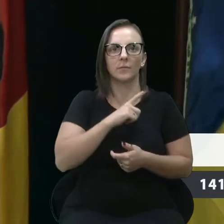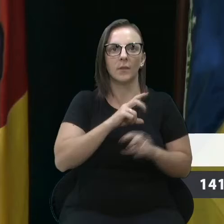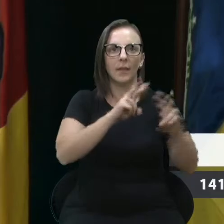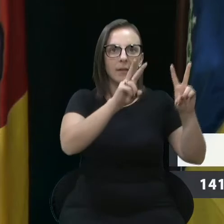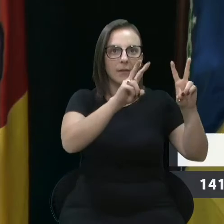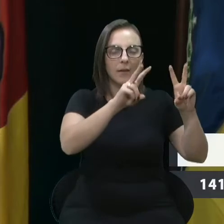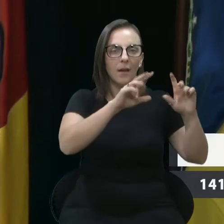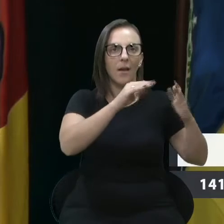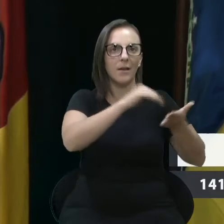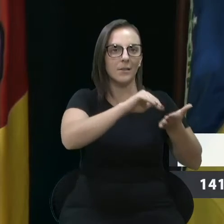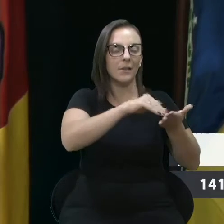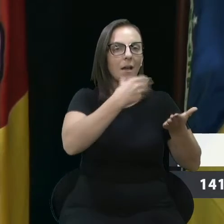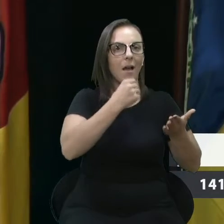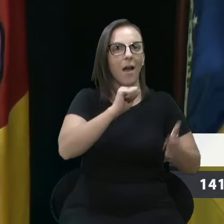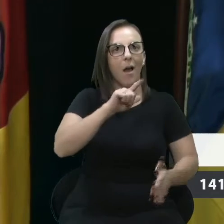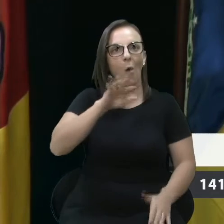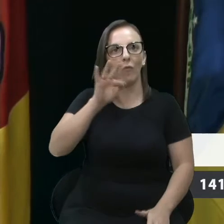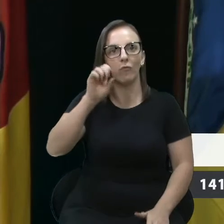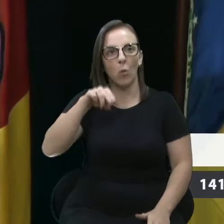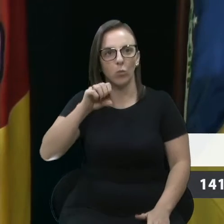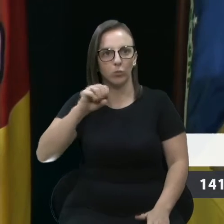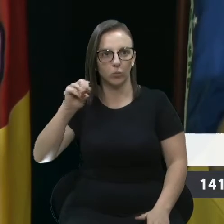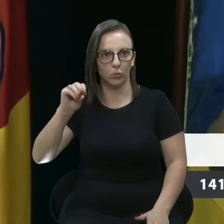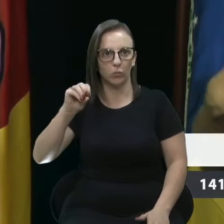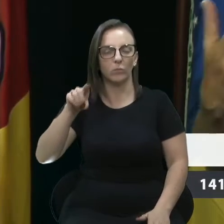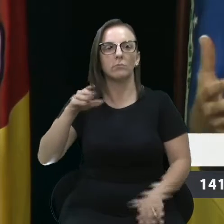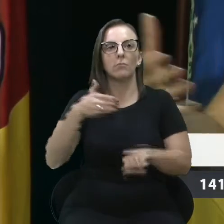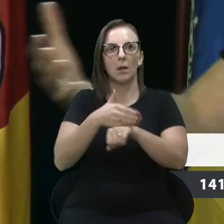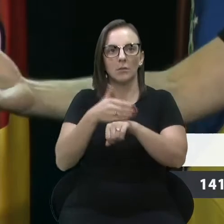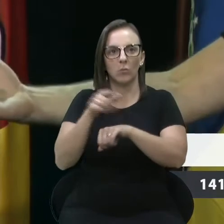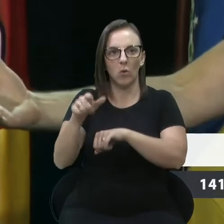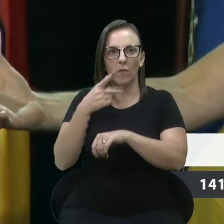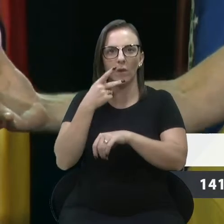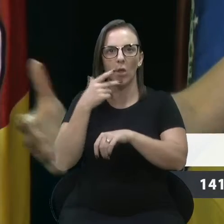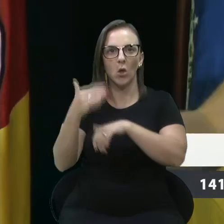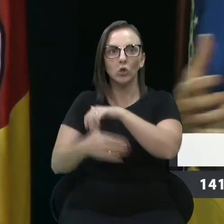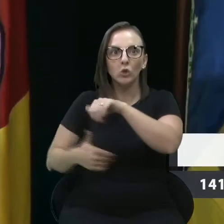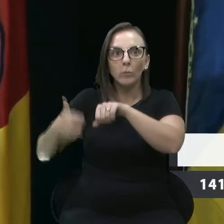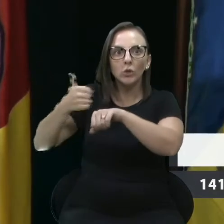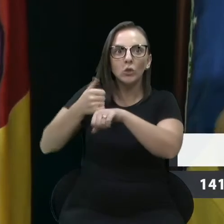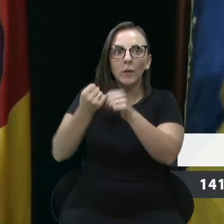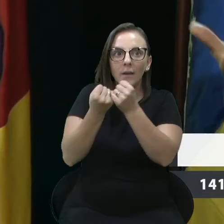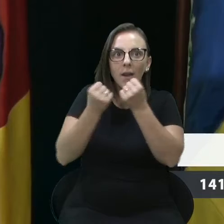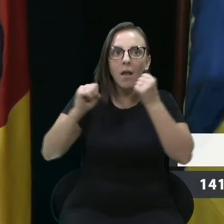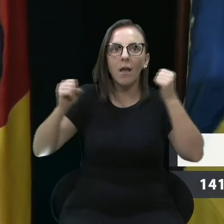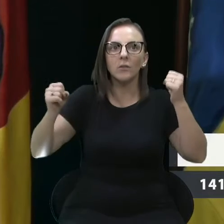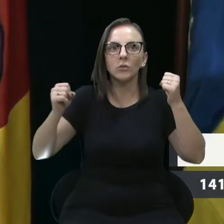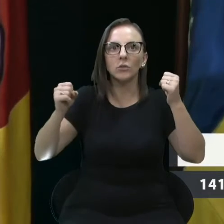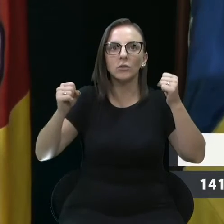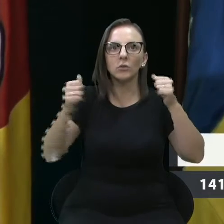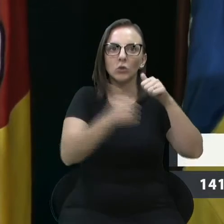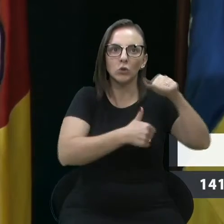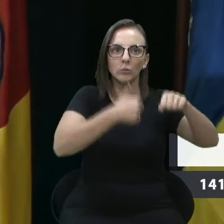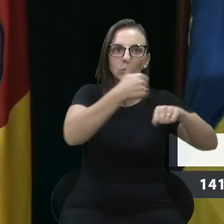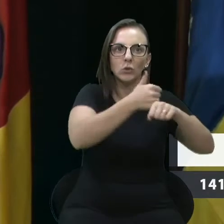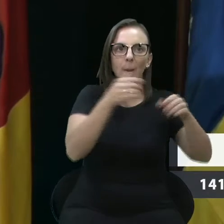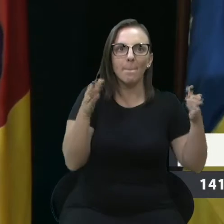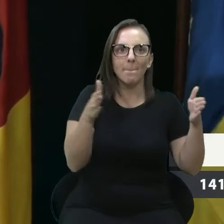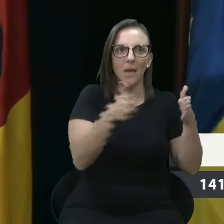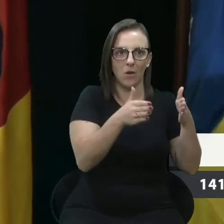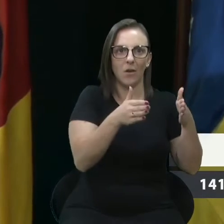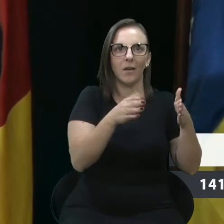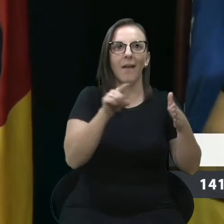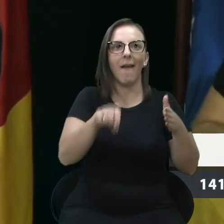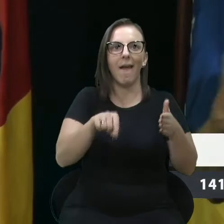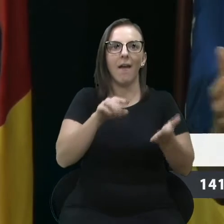Alfonso, numa conversa que a gente teve, ele disse que iria substituir grandes ônibus por menores, que foi uma falha da licitação, inclusive.